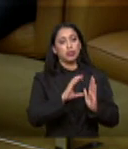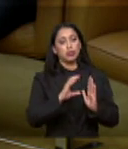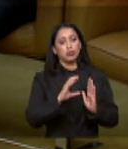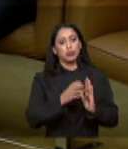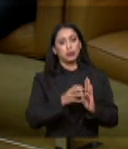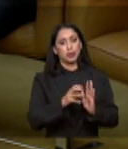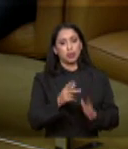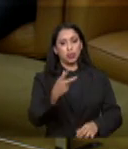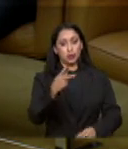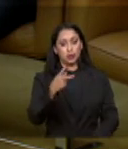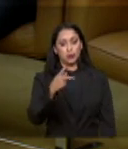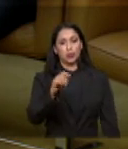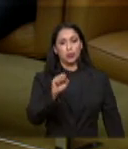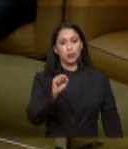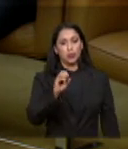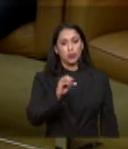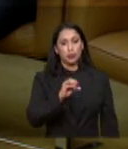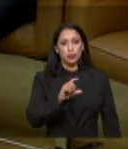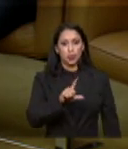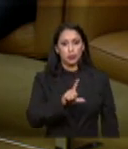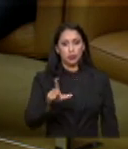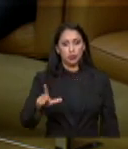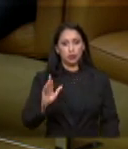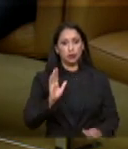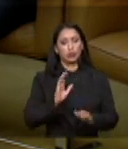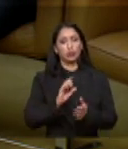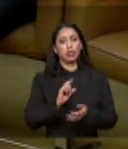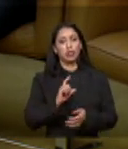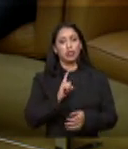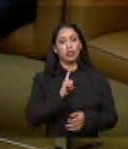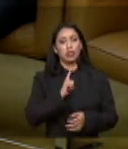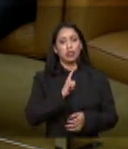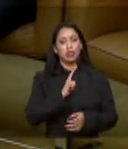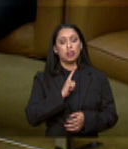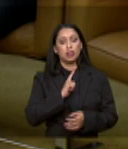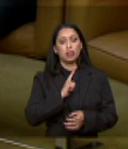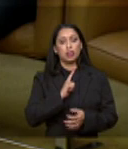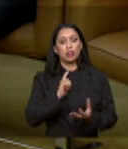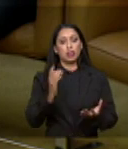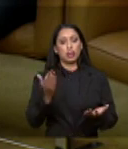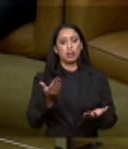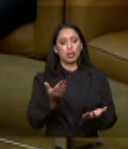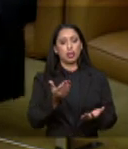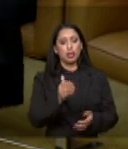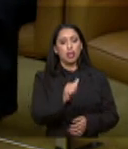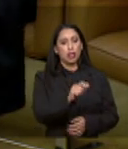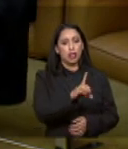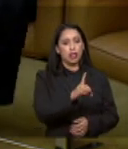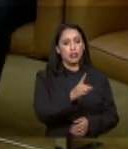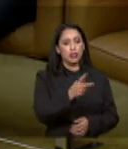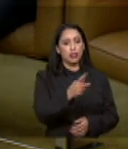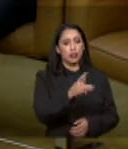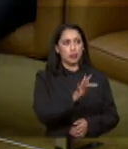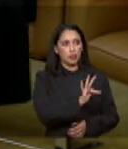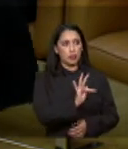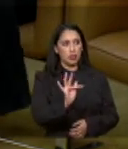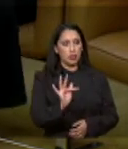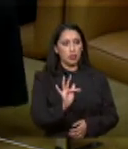que é um dos autores dessa ação por descumprimento de preceito fundamental, arguição por descumprimento de preceito